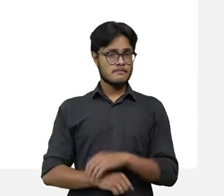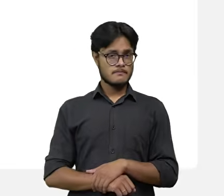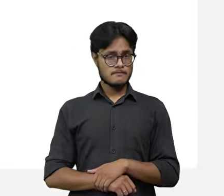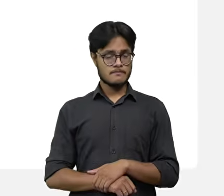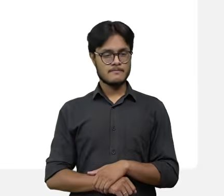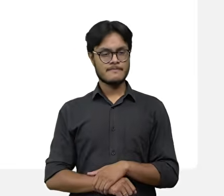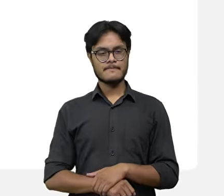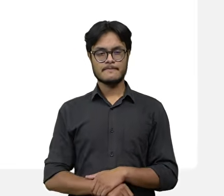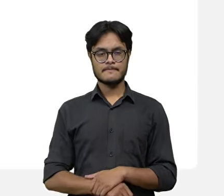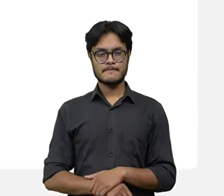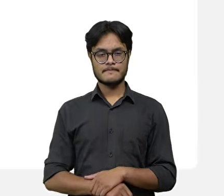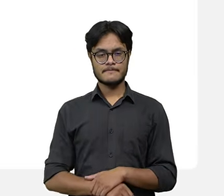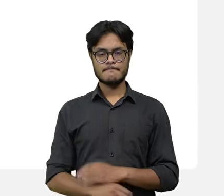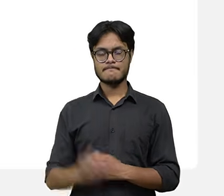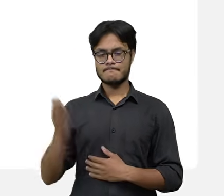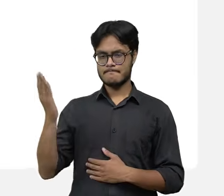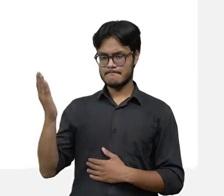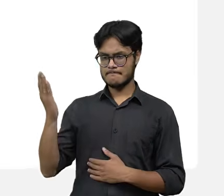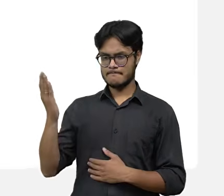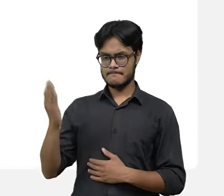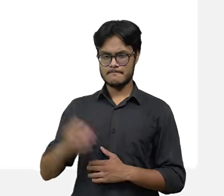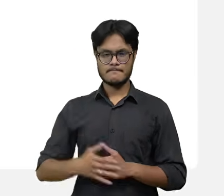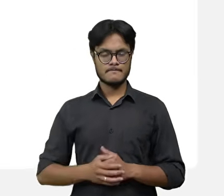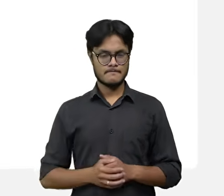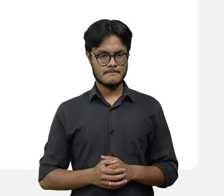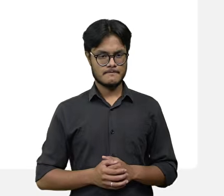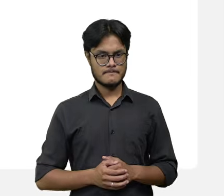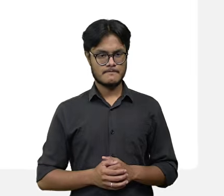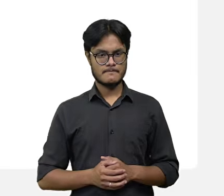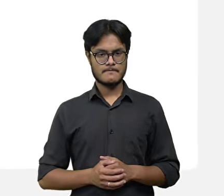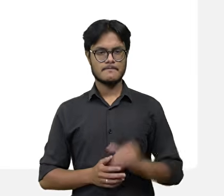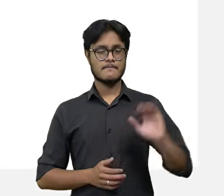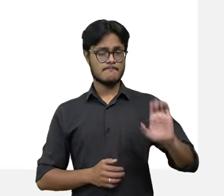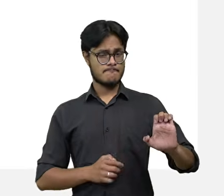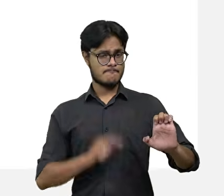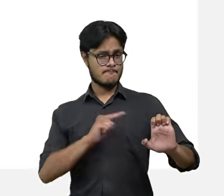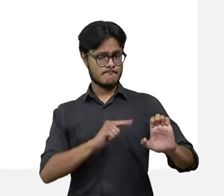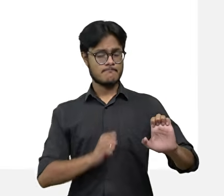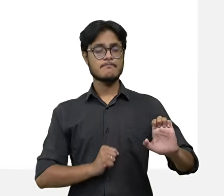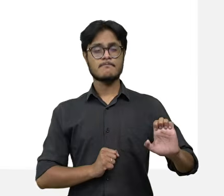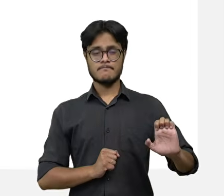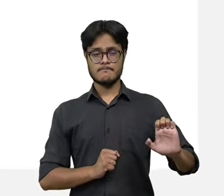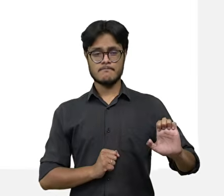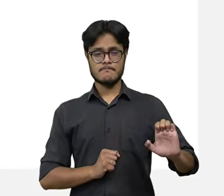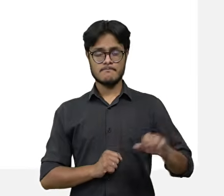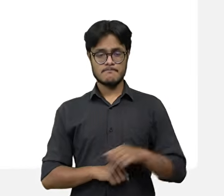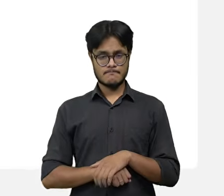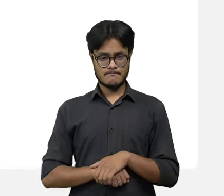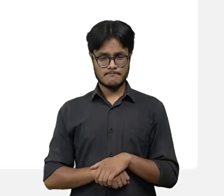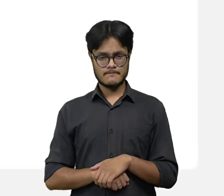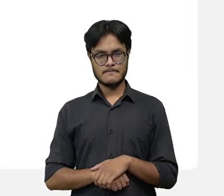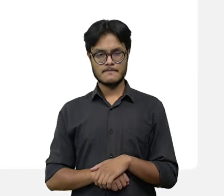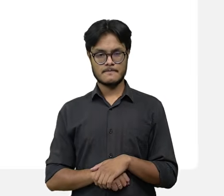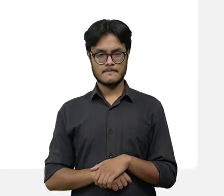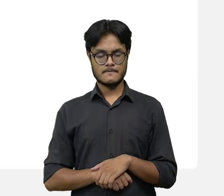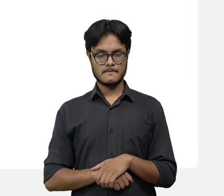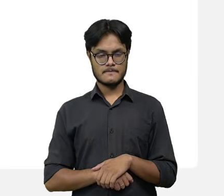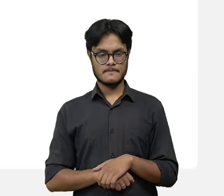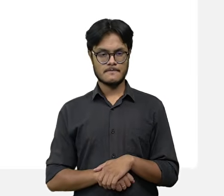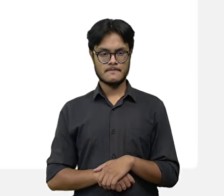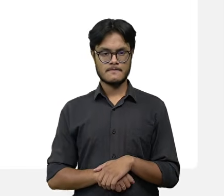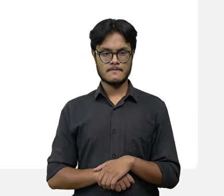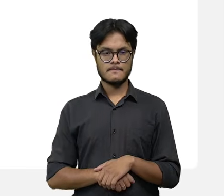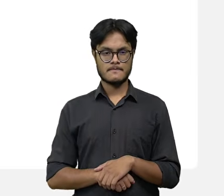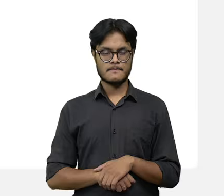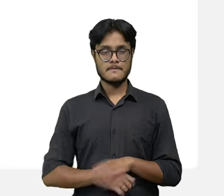lá. Então, a gente vai ter que energia é a potência pelo tempo. Só que nós vamos ter o quê?